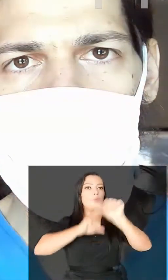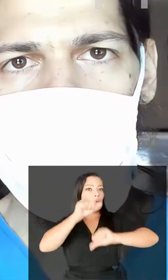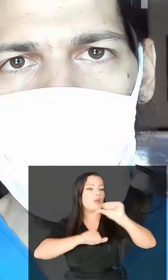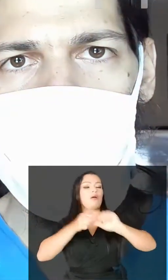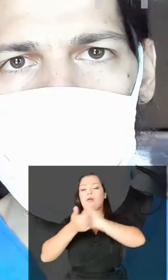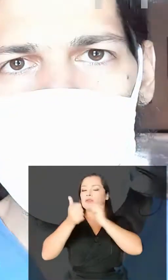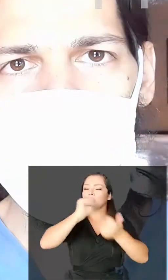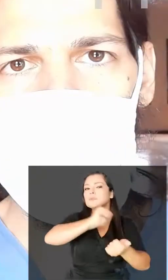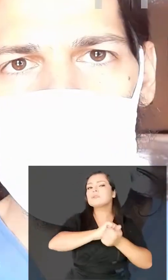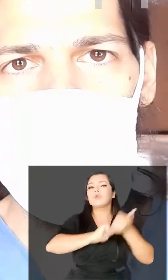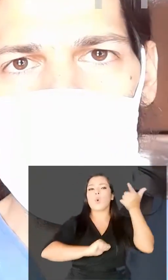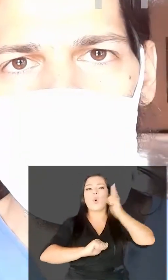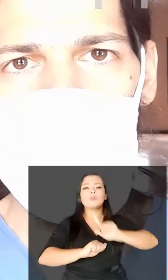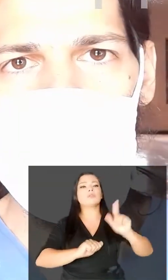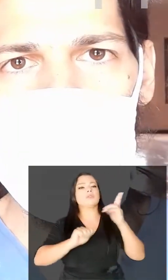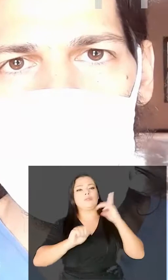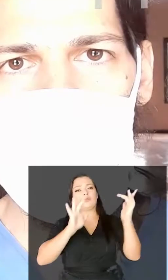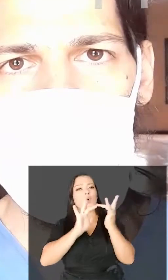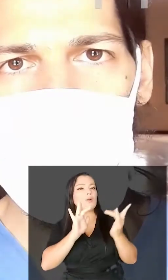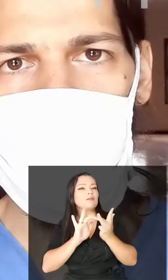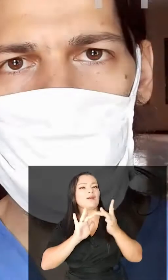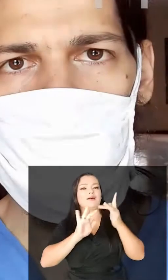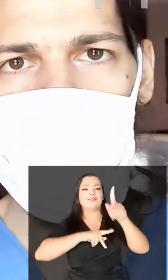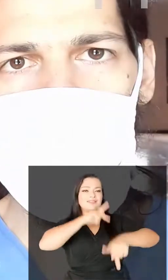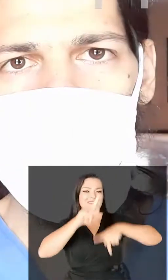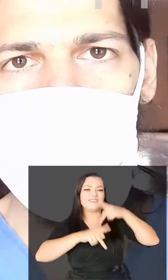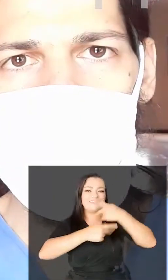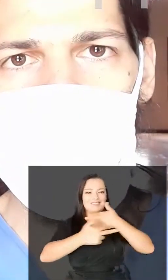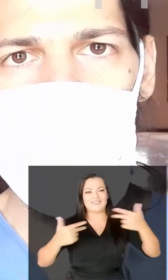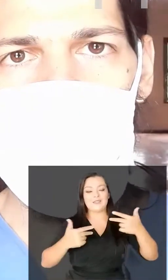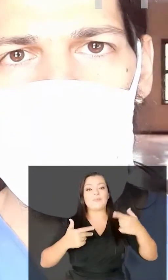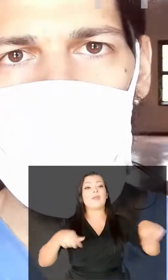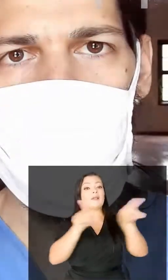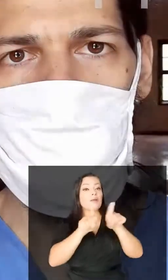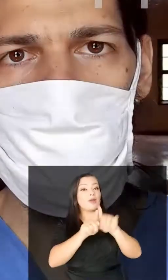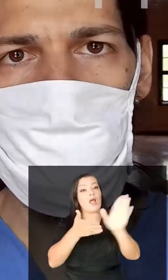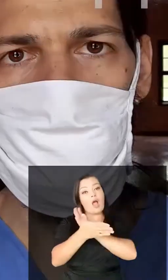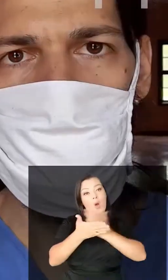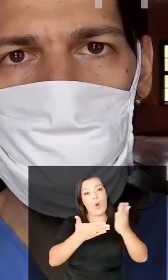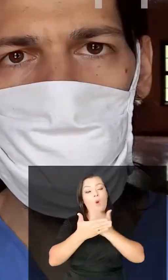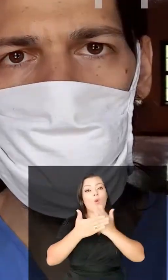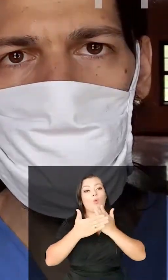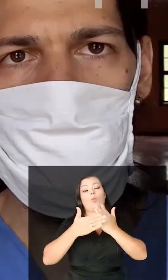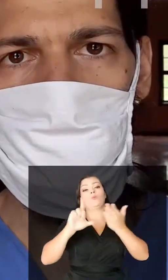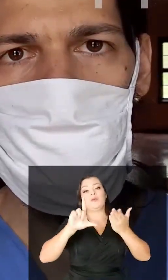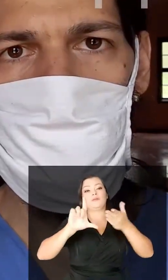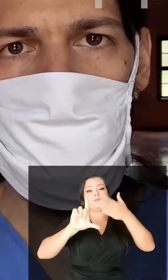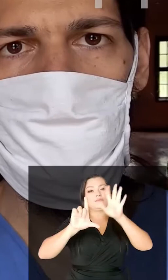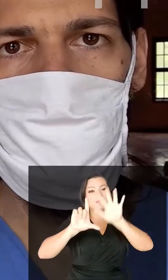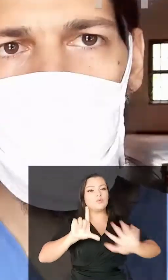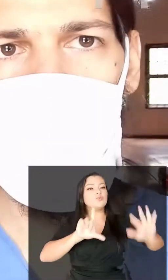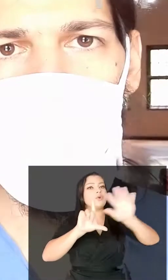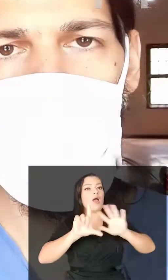essa conexão com o público e também acabamos percebendo que algumas ferramentas nos permitiram transpor barreiras